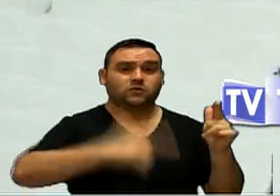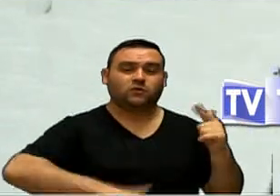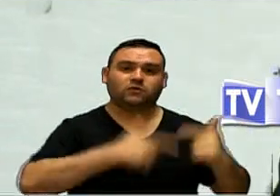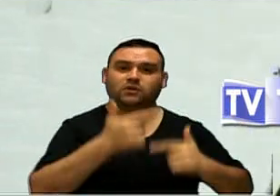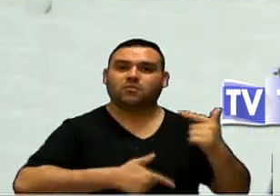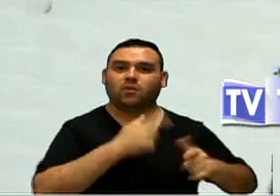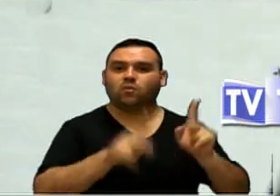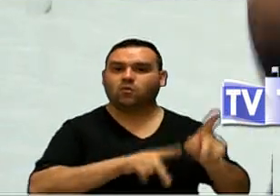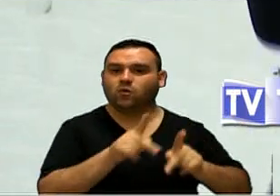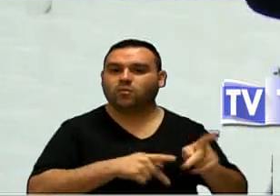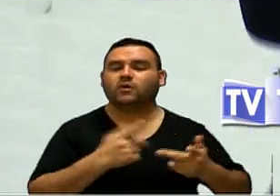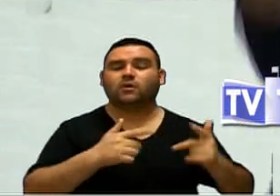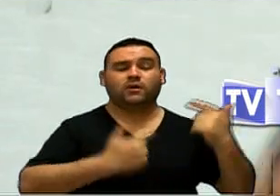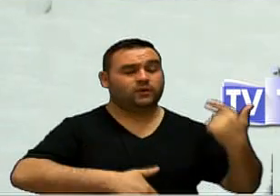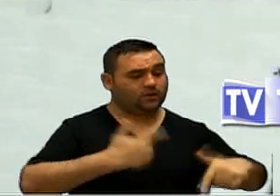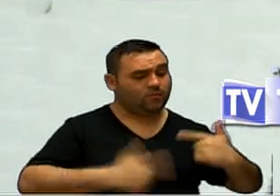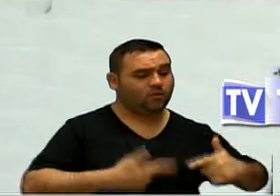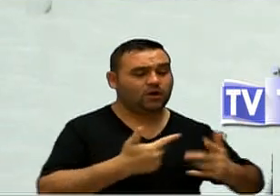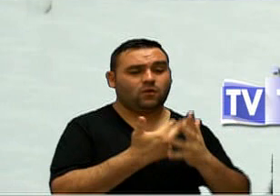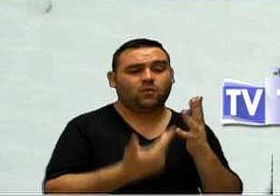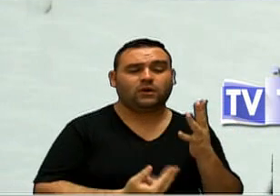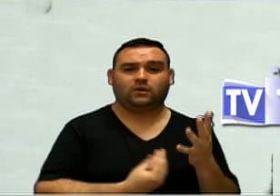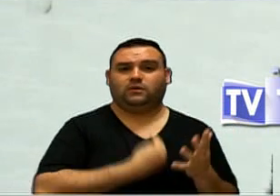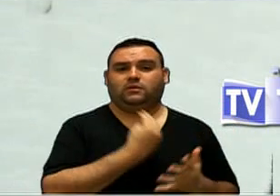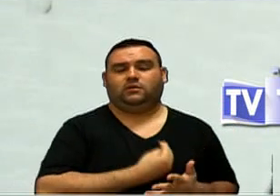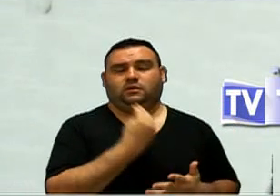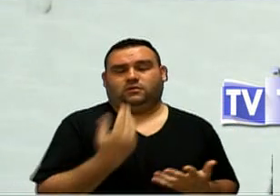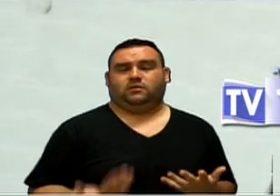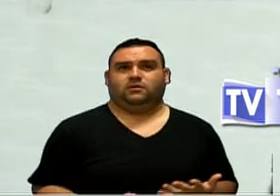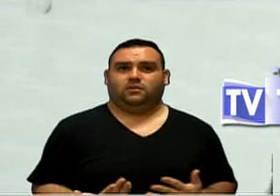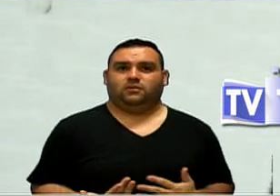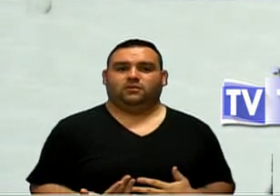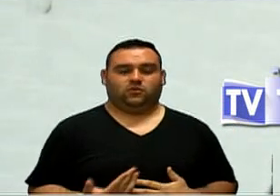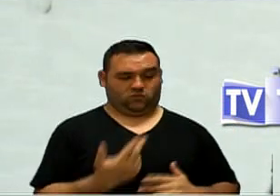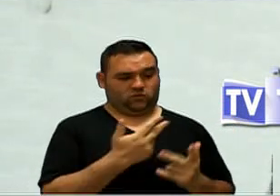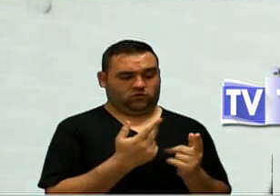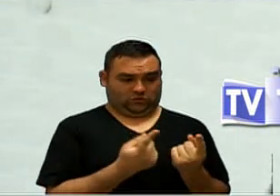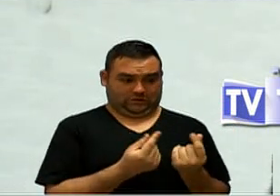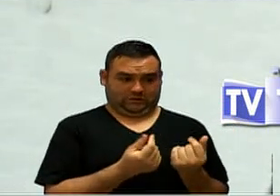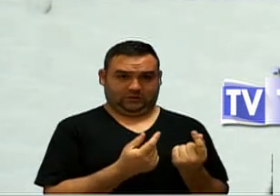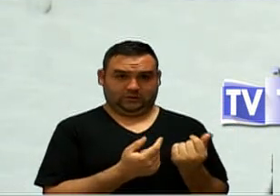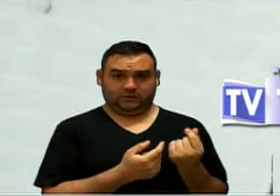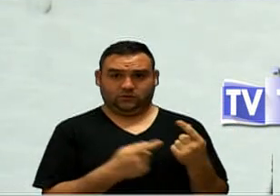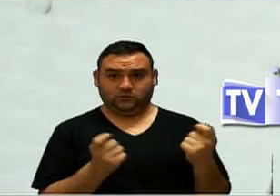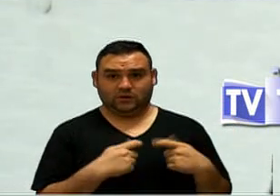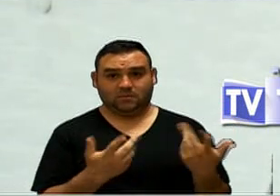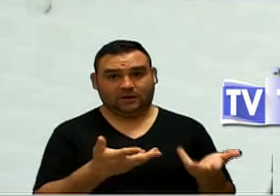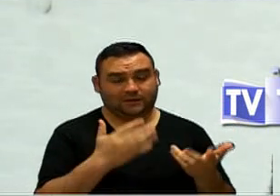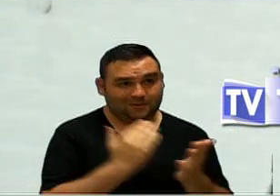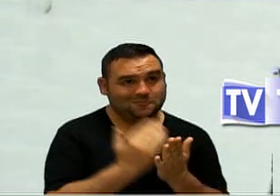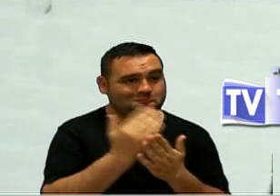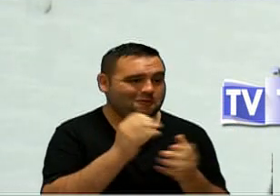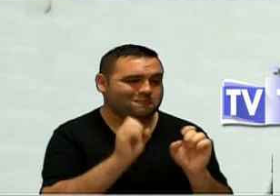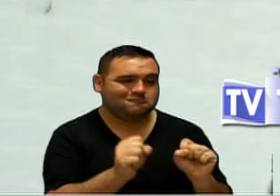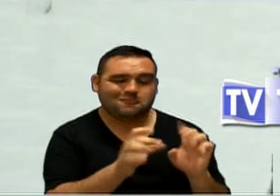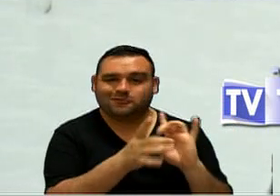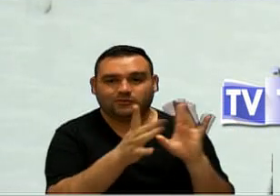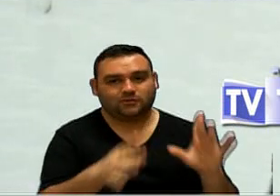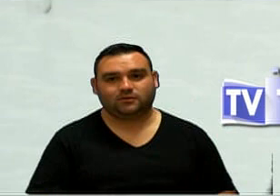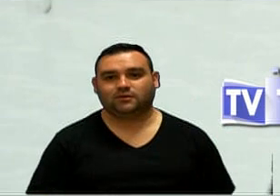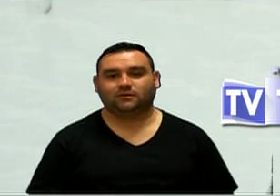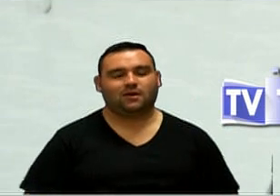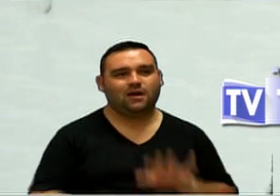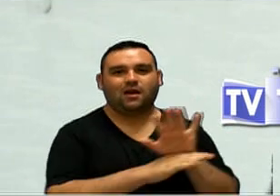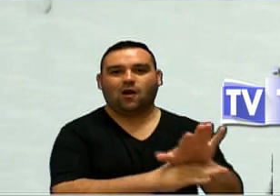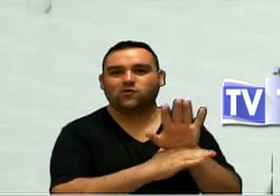público, mais um serviço de qualidade de vida. O dinheiro dá, mas quem quiser dar mais, pode, né?